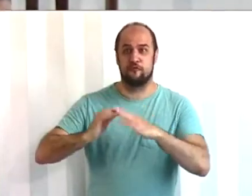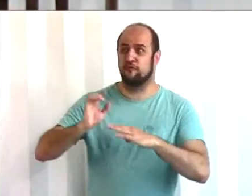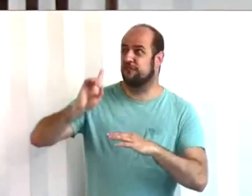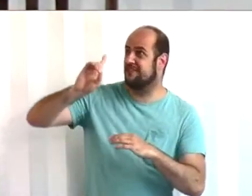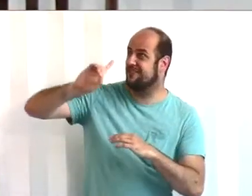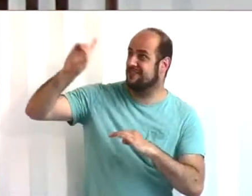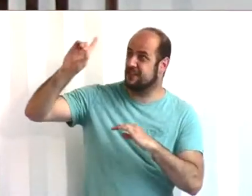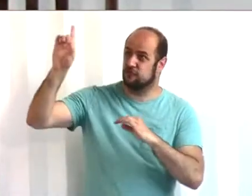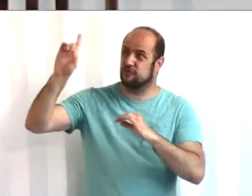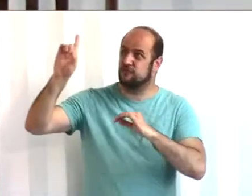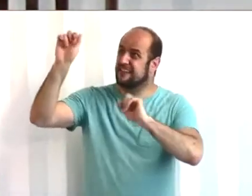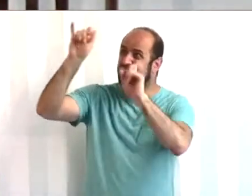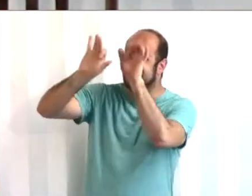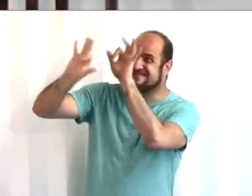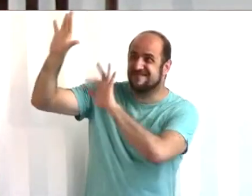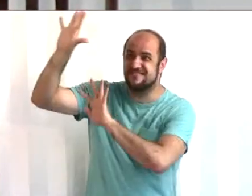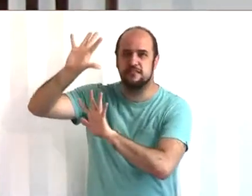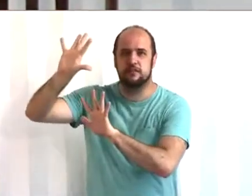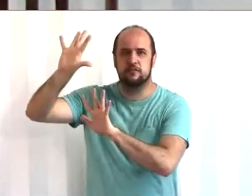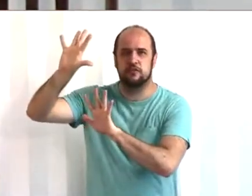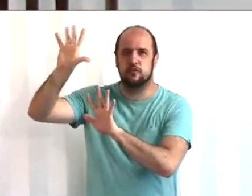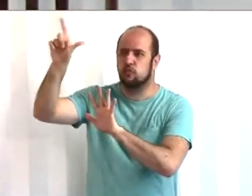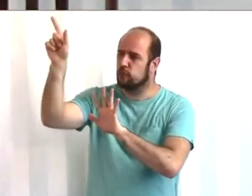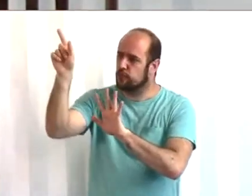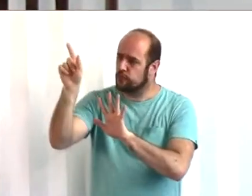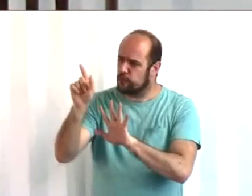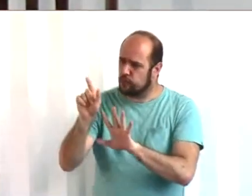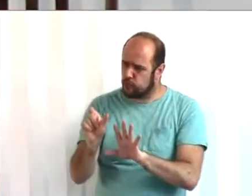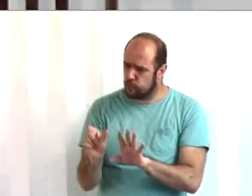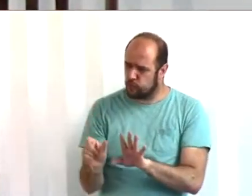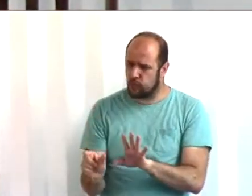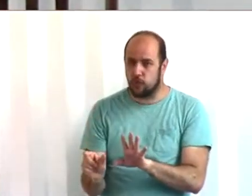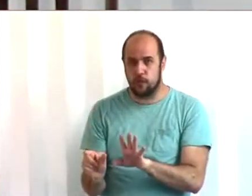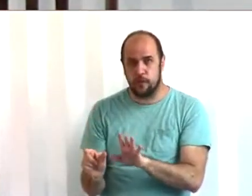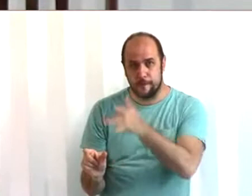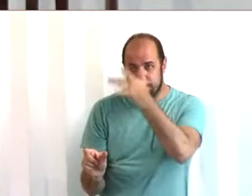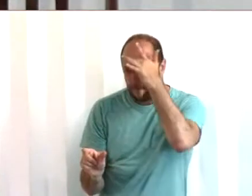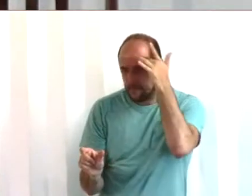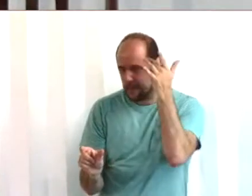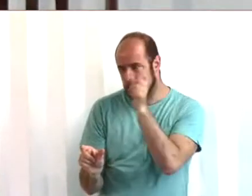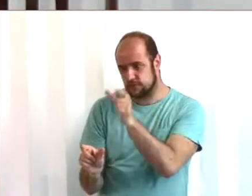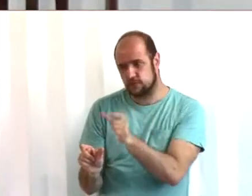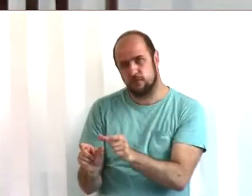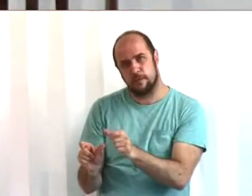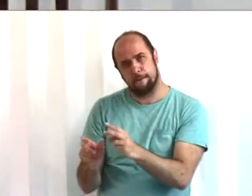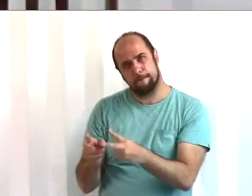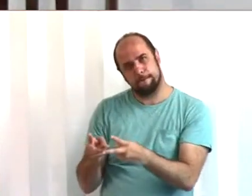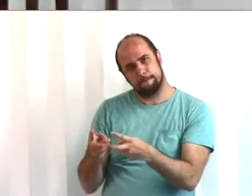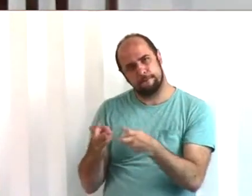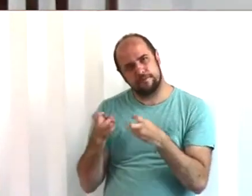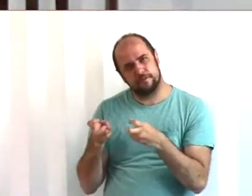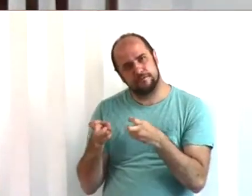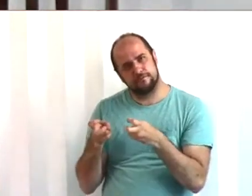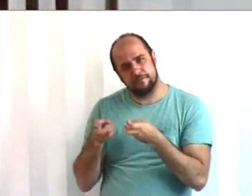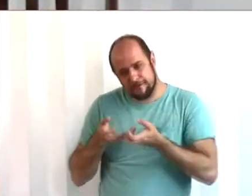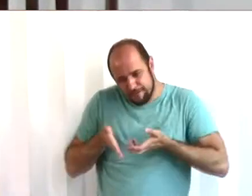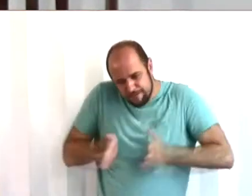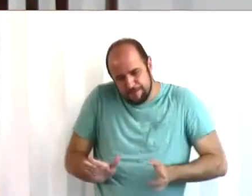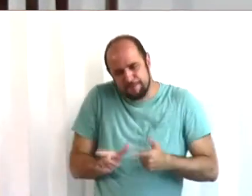algum poderia ver, tornou perceptível em figura humana, o menino de